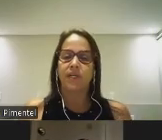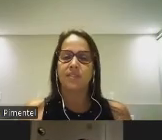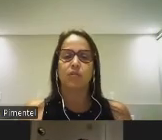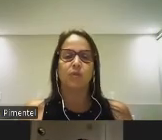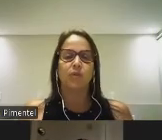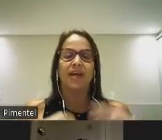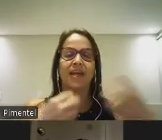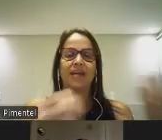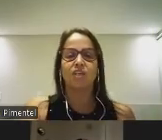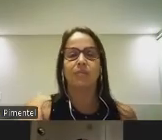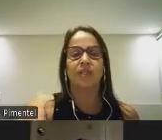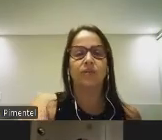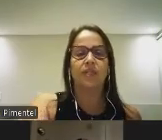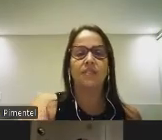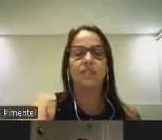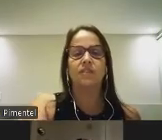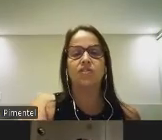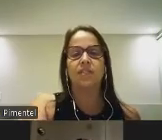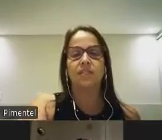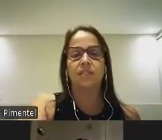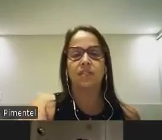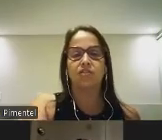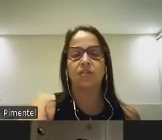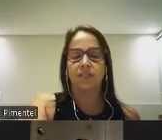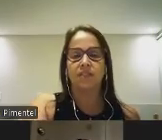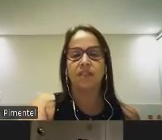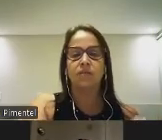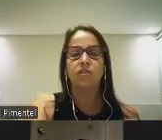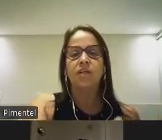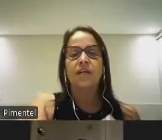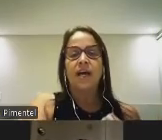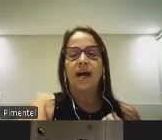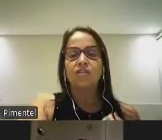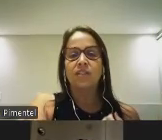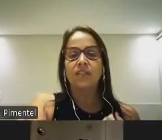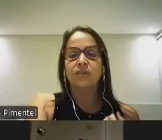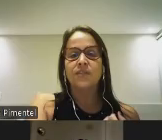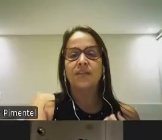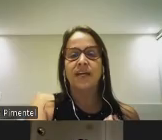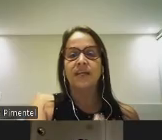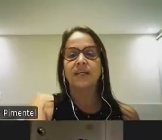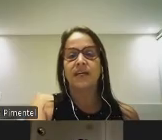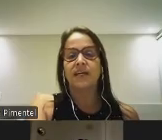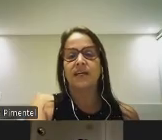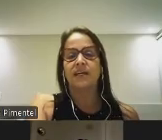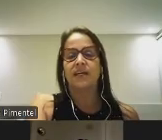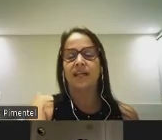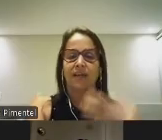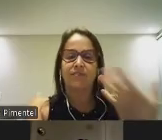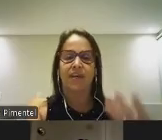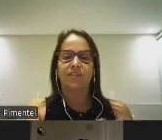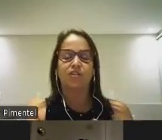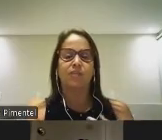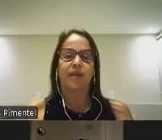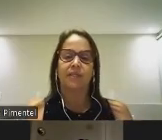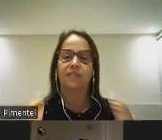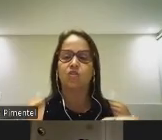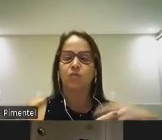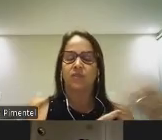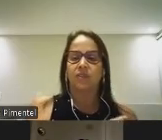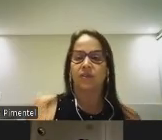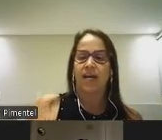reduzido, que acontece muito por relaxamento desses tecidos, a gente consegue, através